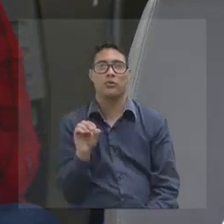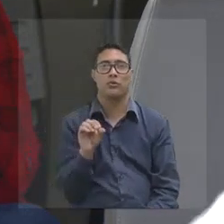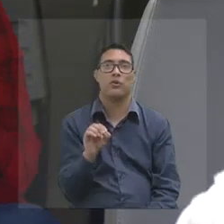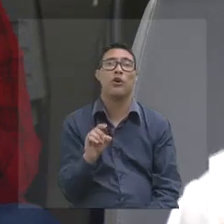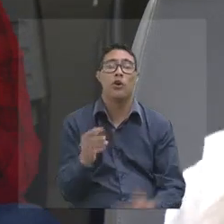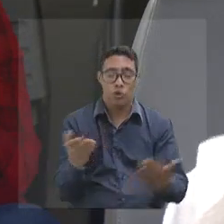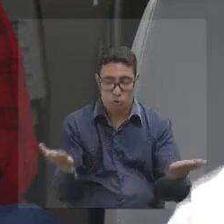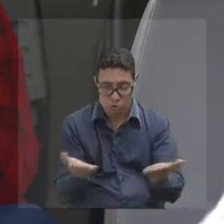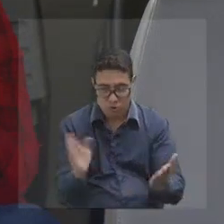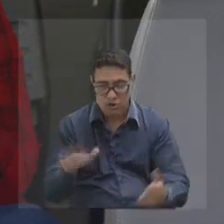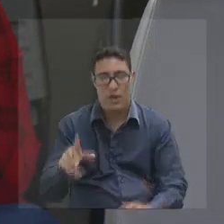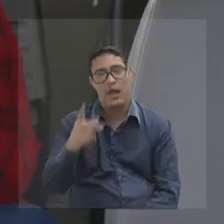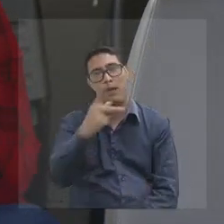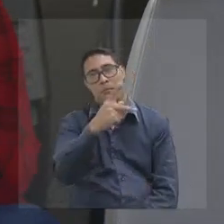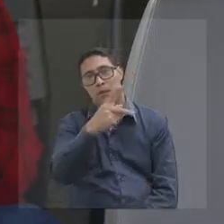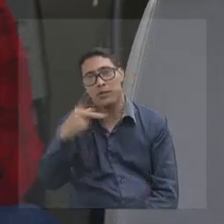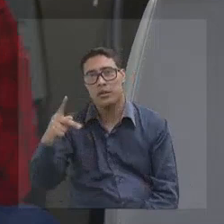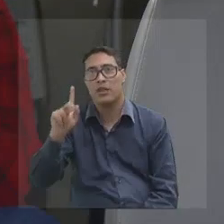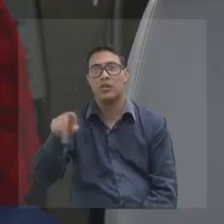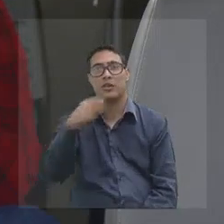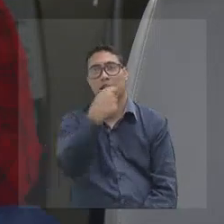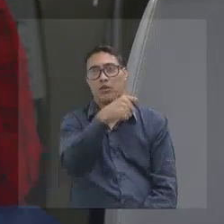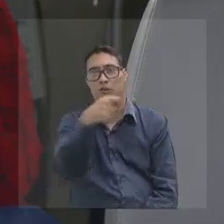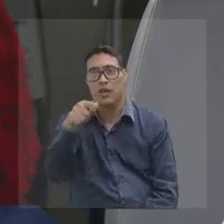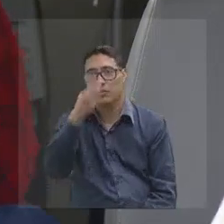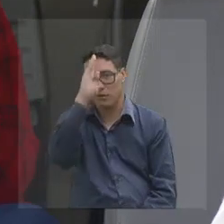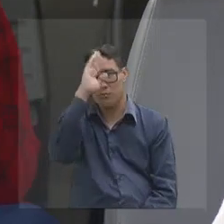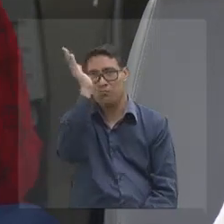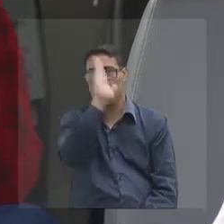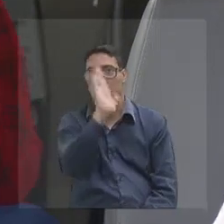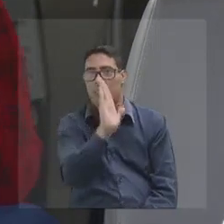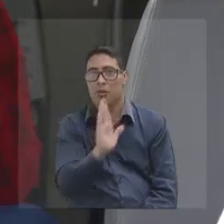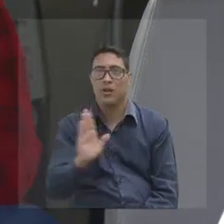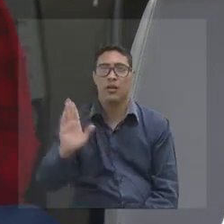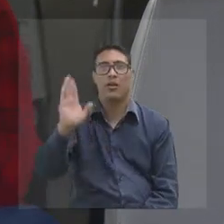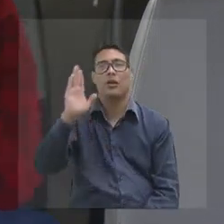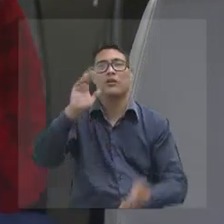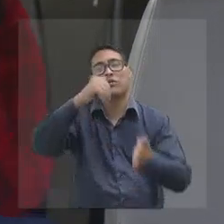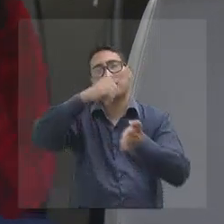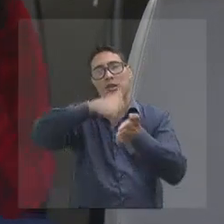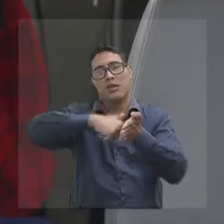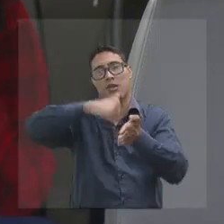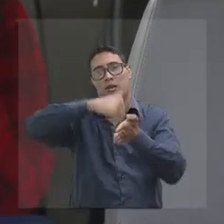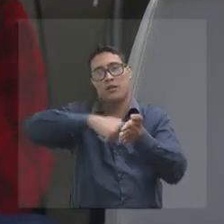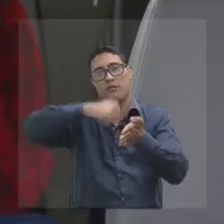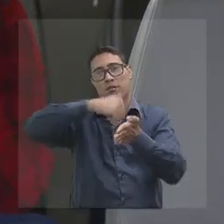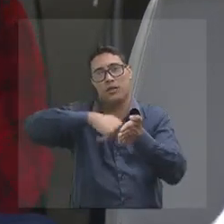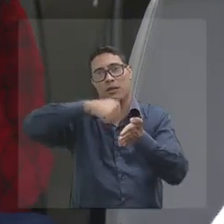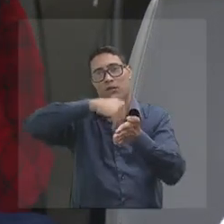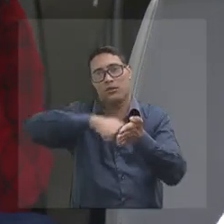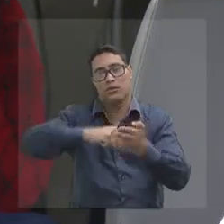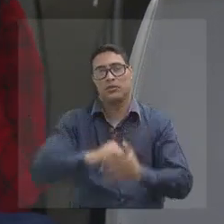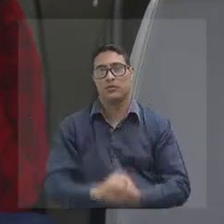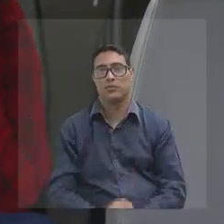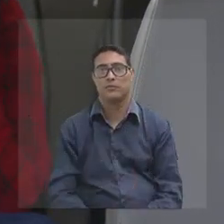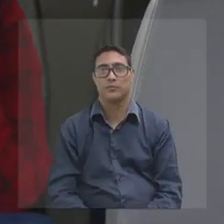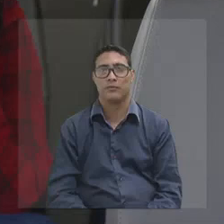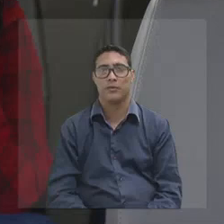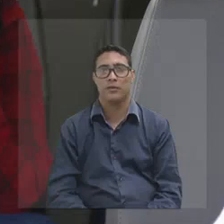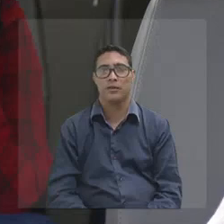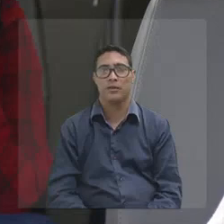Presidente da Associação Brasileira de mineradoras no dia